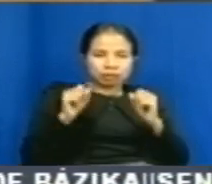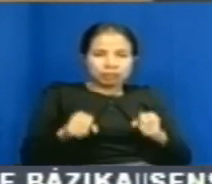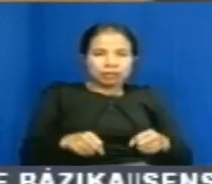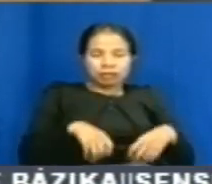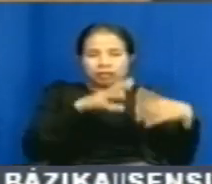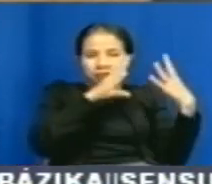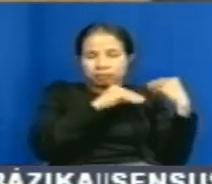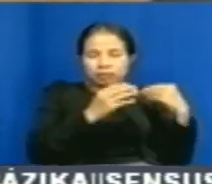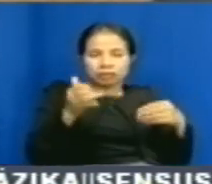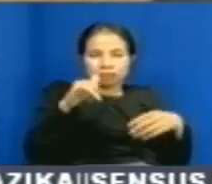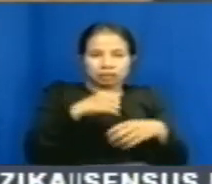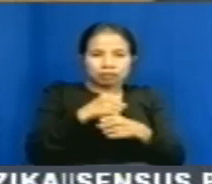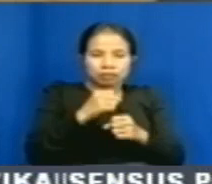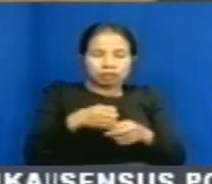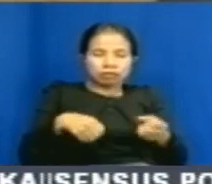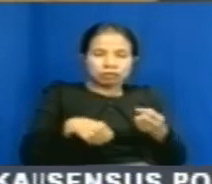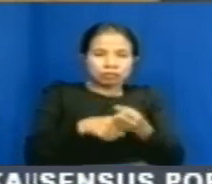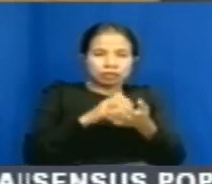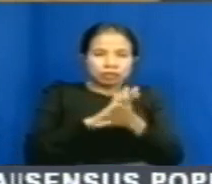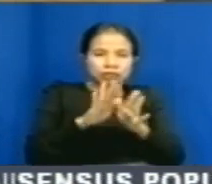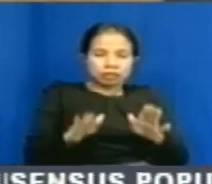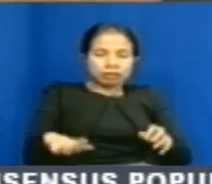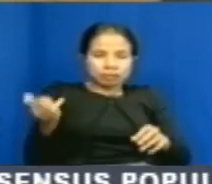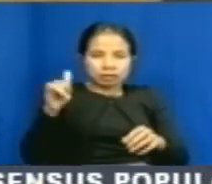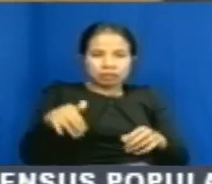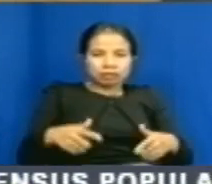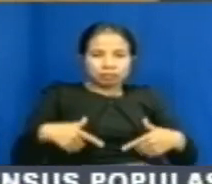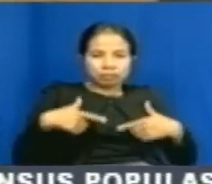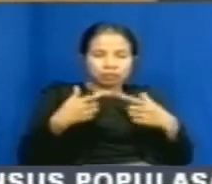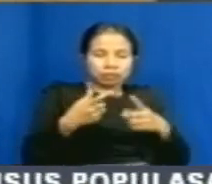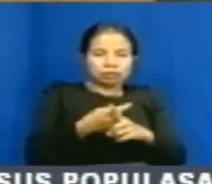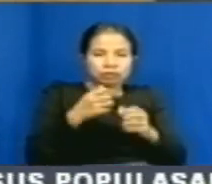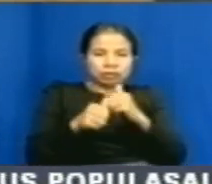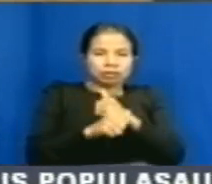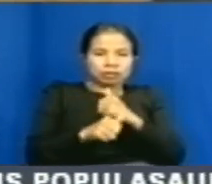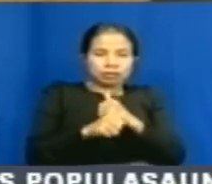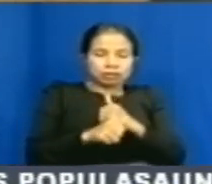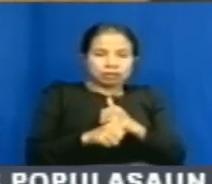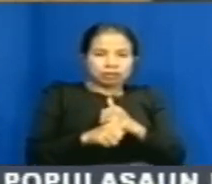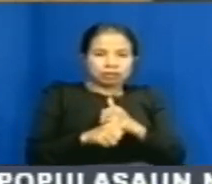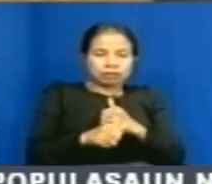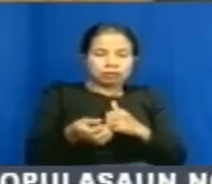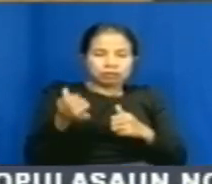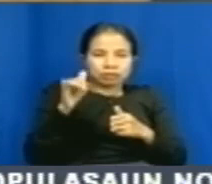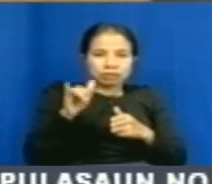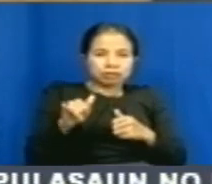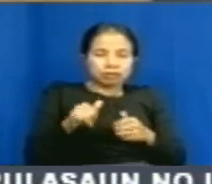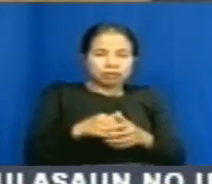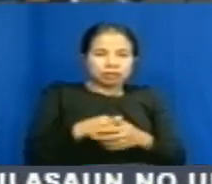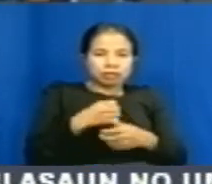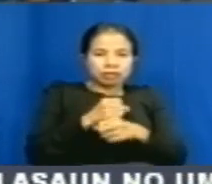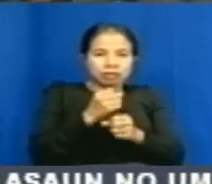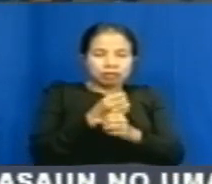sira, podi halo, contribui dame, e sira ni moris, liuhusi asao, servi sira ne be maka, sira halo